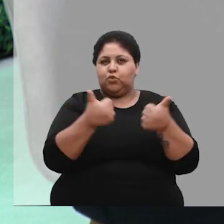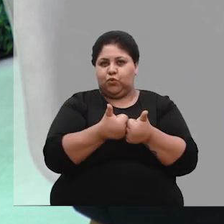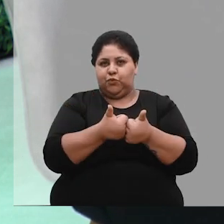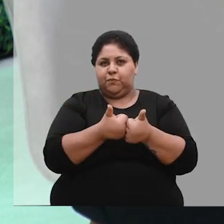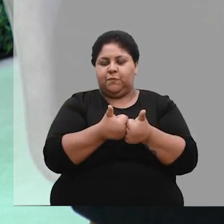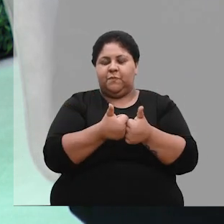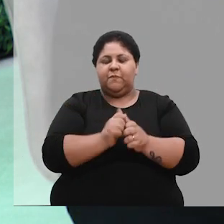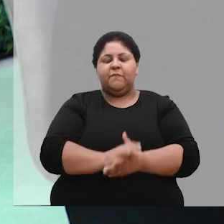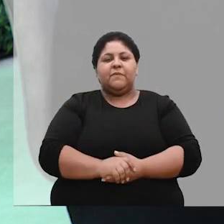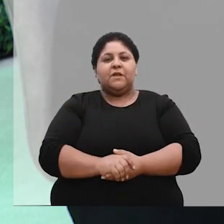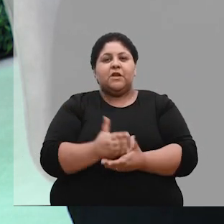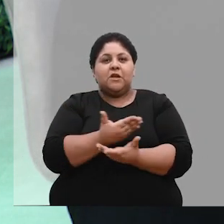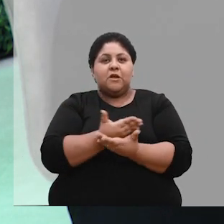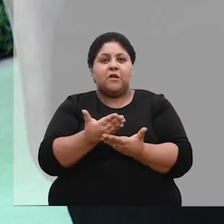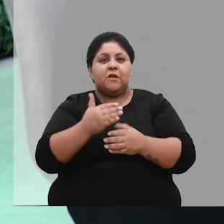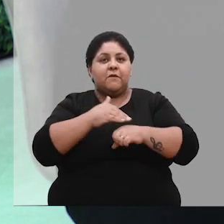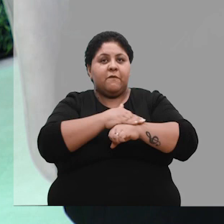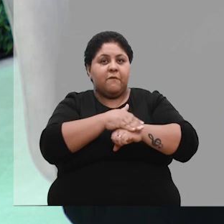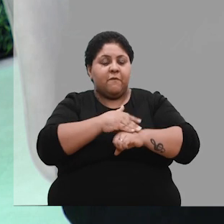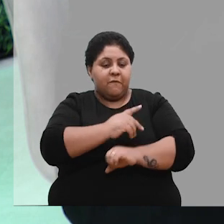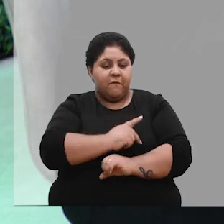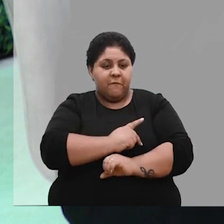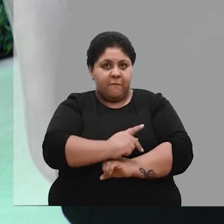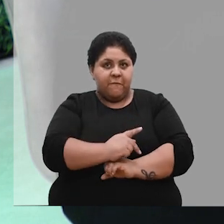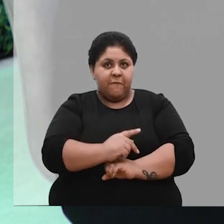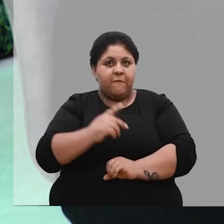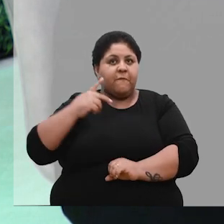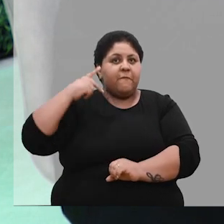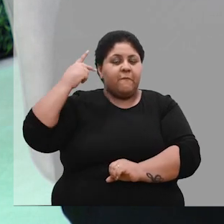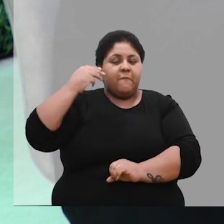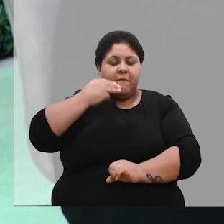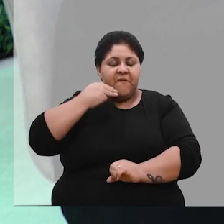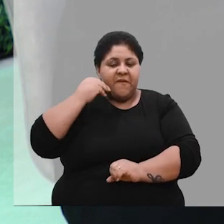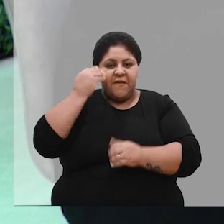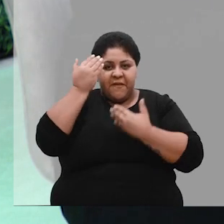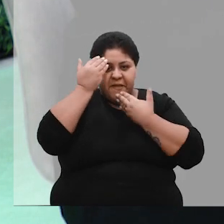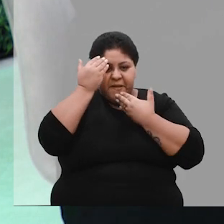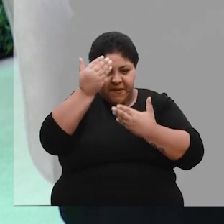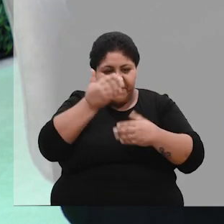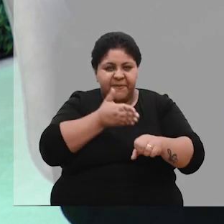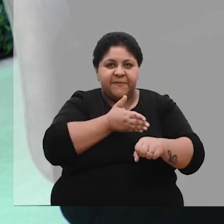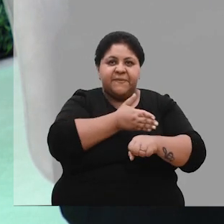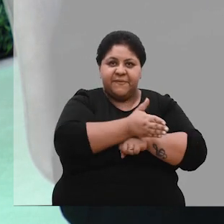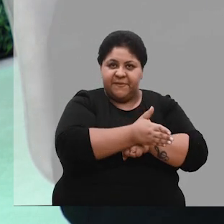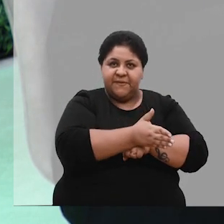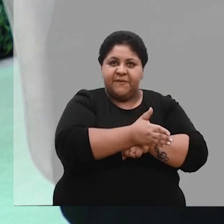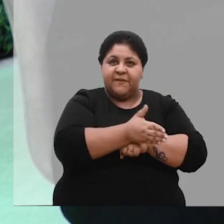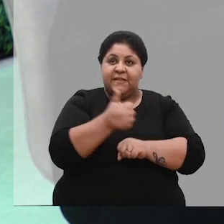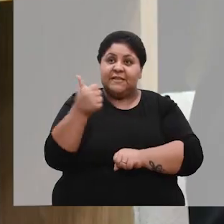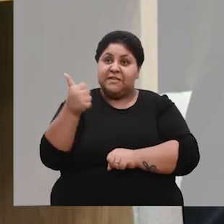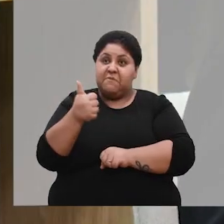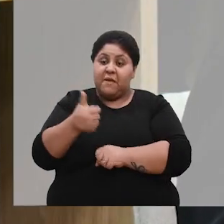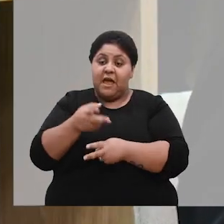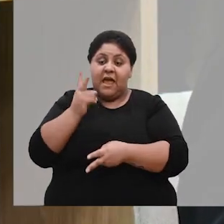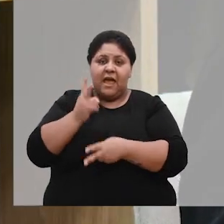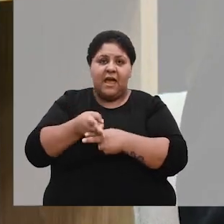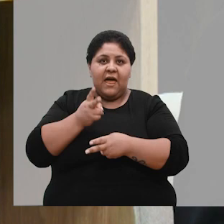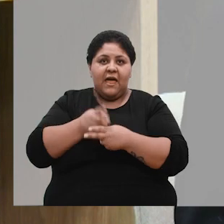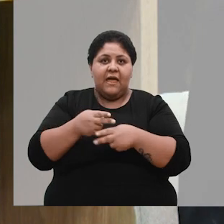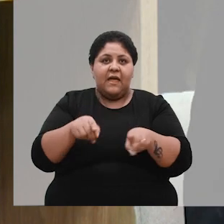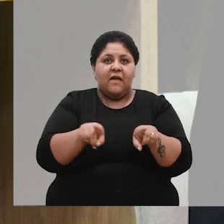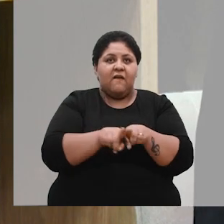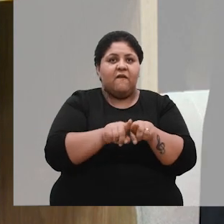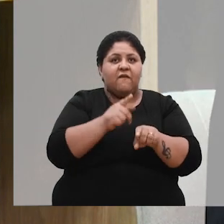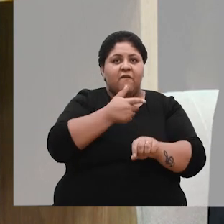com vocês aqui. Quero começar conversando com a nossa presidente, a vereadora Marisol Santos, agradecer a participação neste primeiro